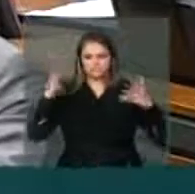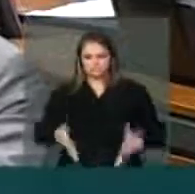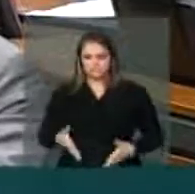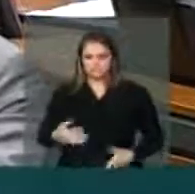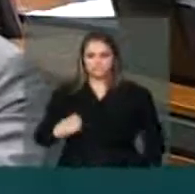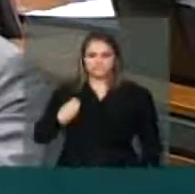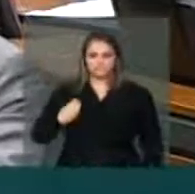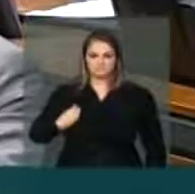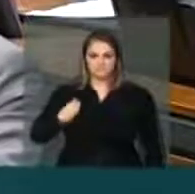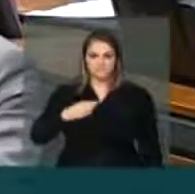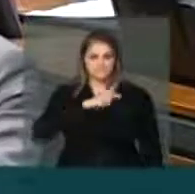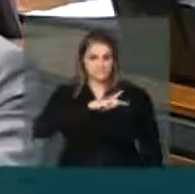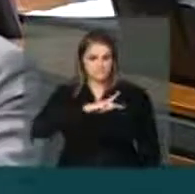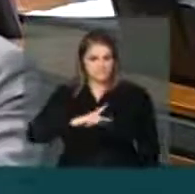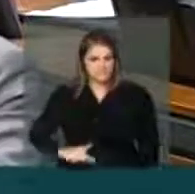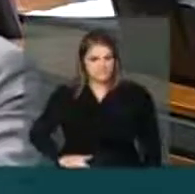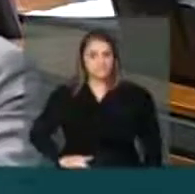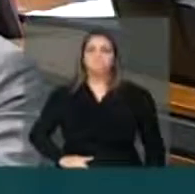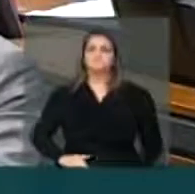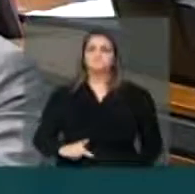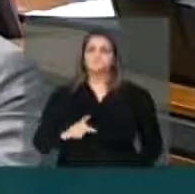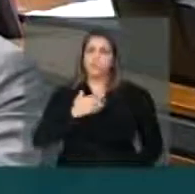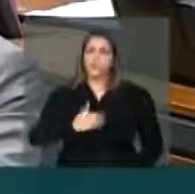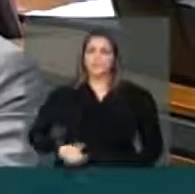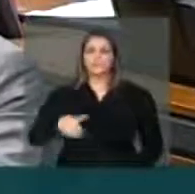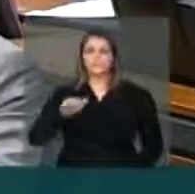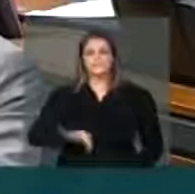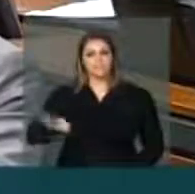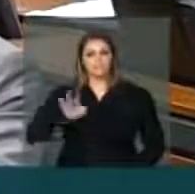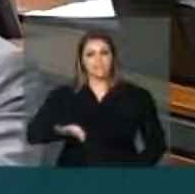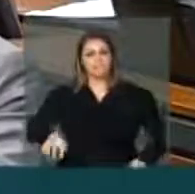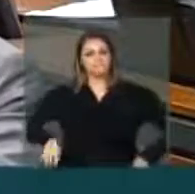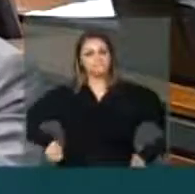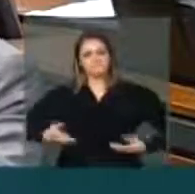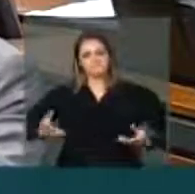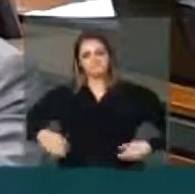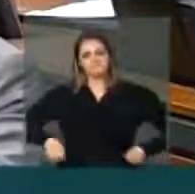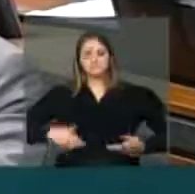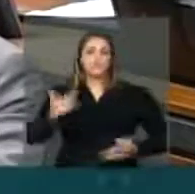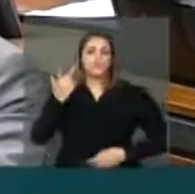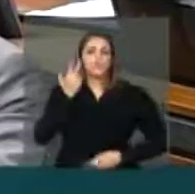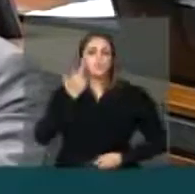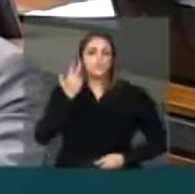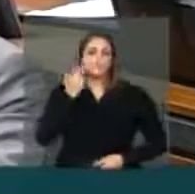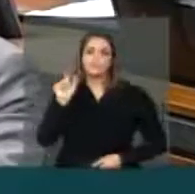a presidência da República, o governo federal gastava com aluguéis